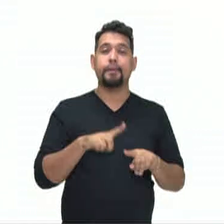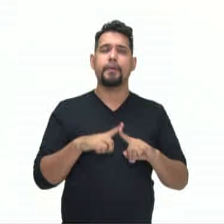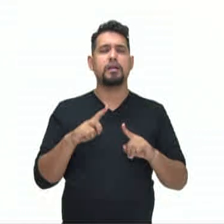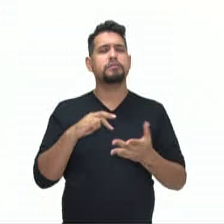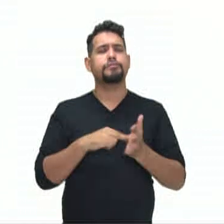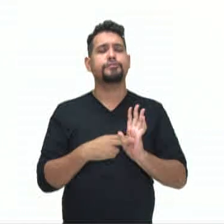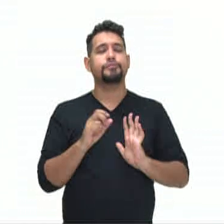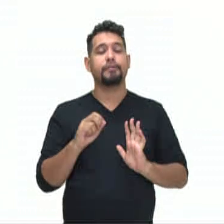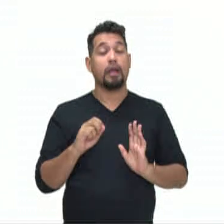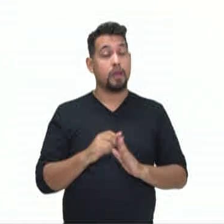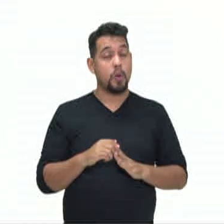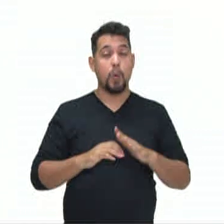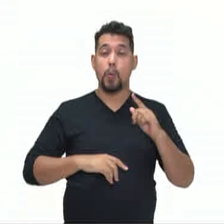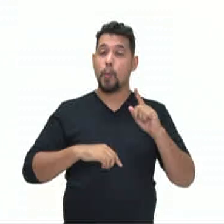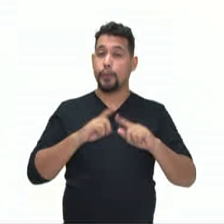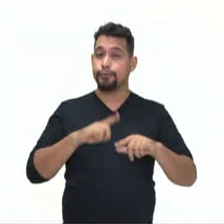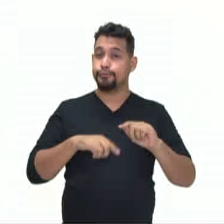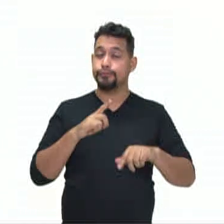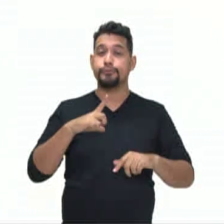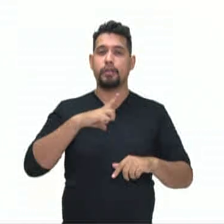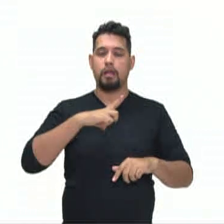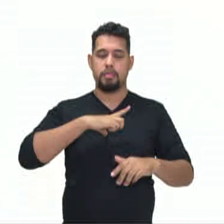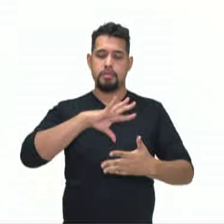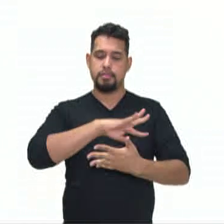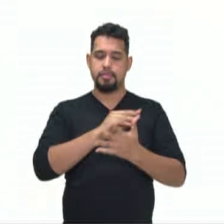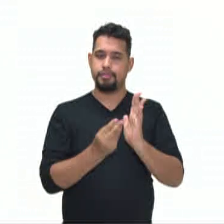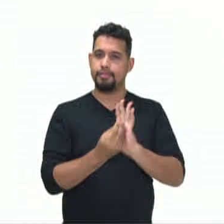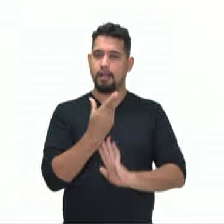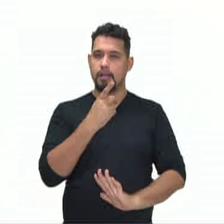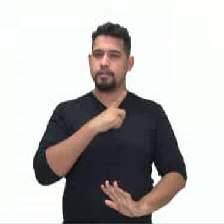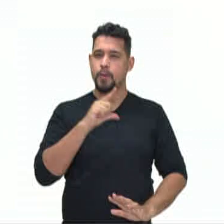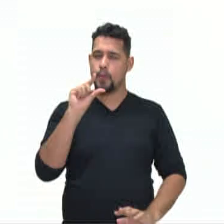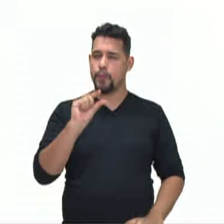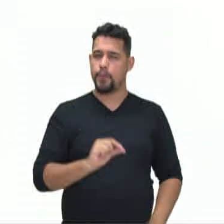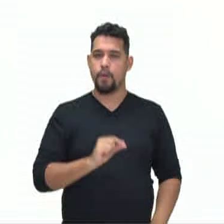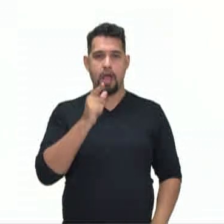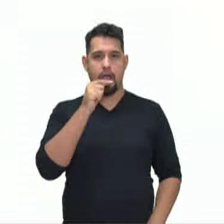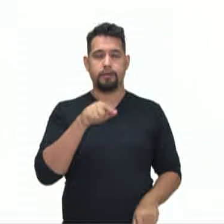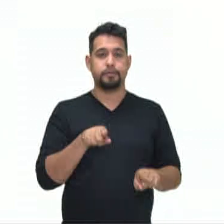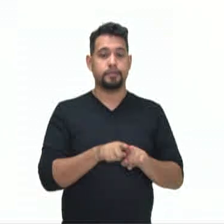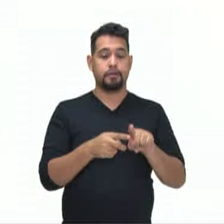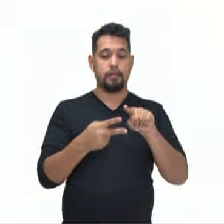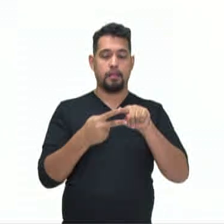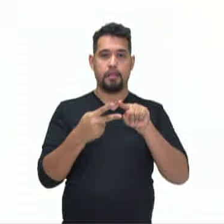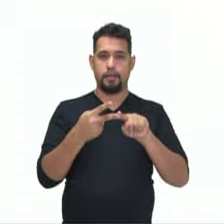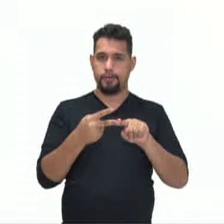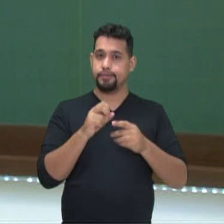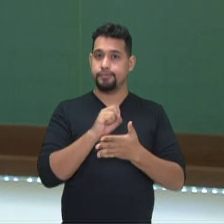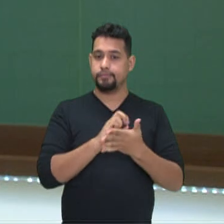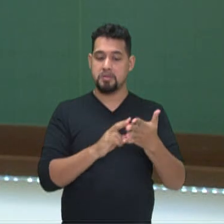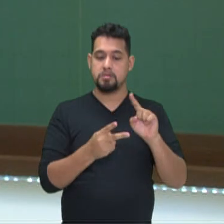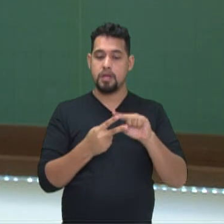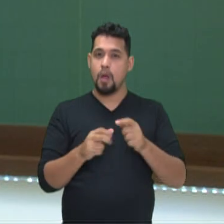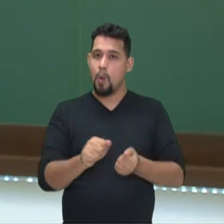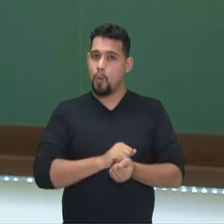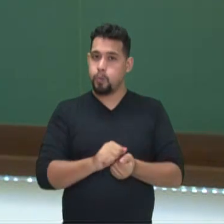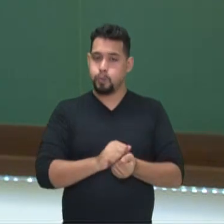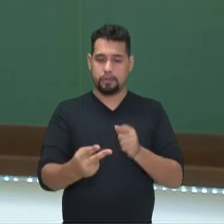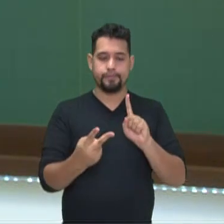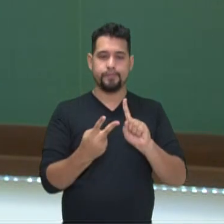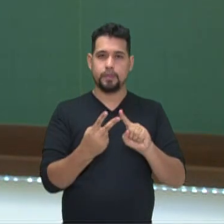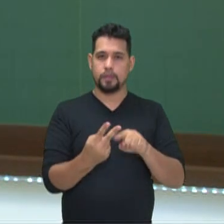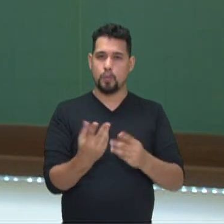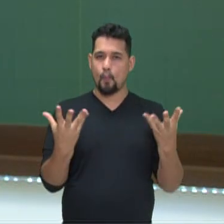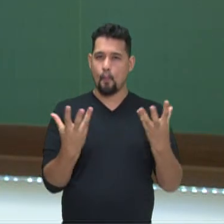sugerem a vantagem do produto ser sustentável, com menor consumo de água e duas funções, lavar e secar roupas, né?